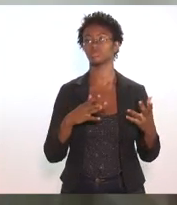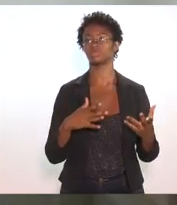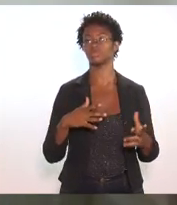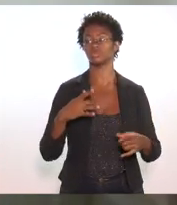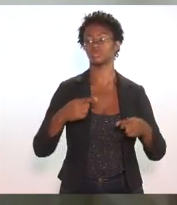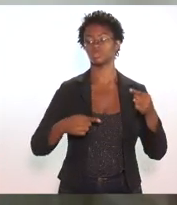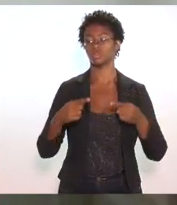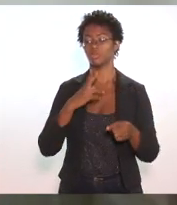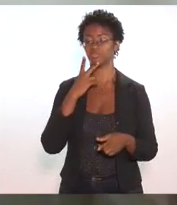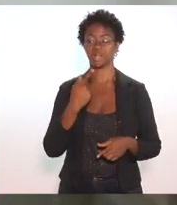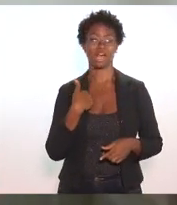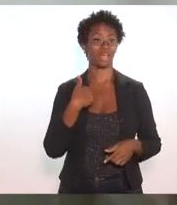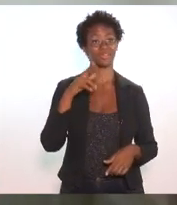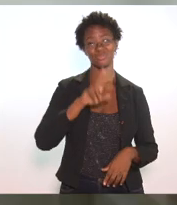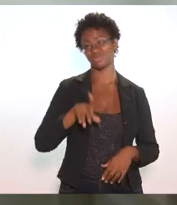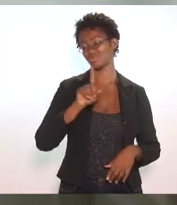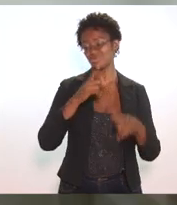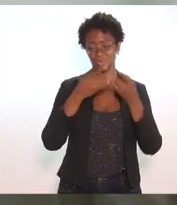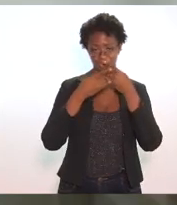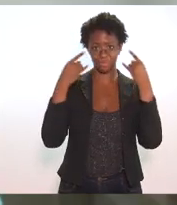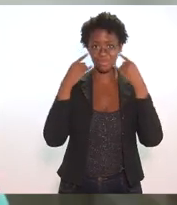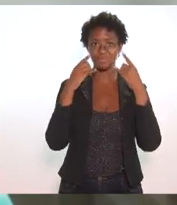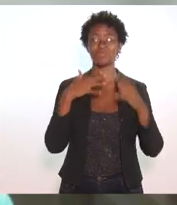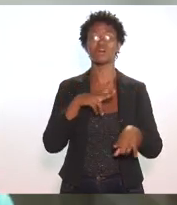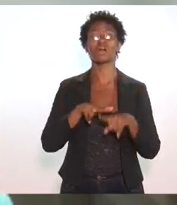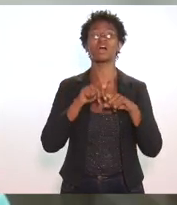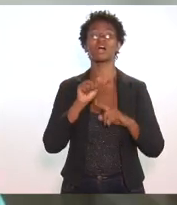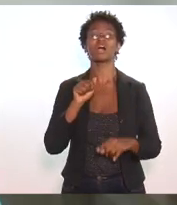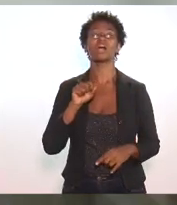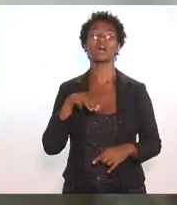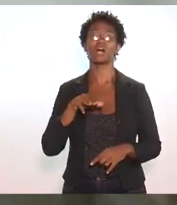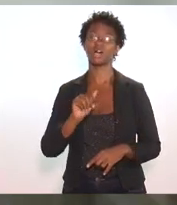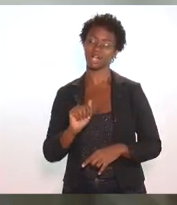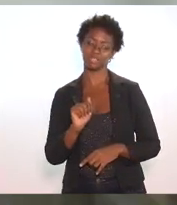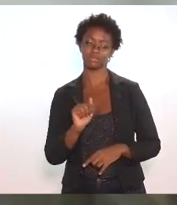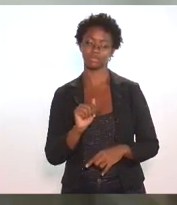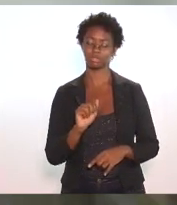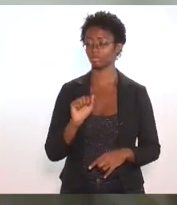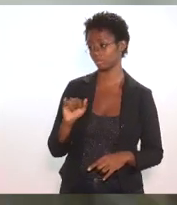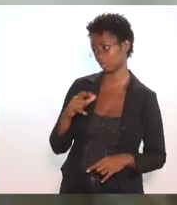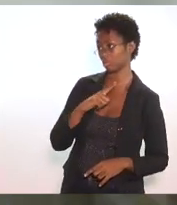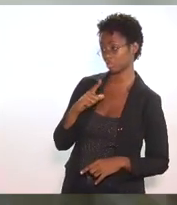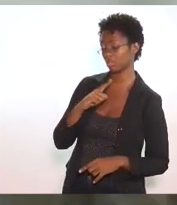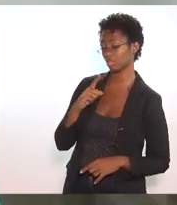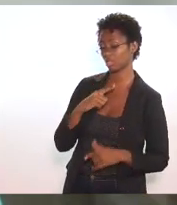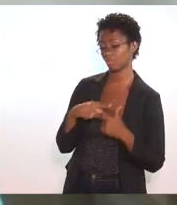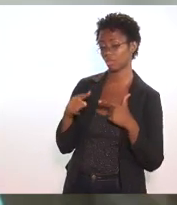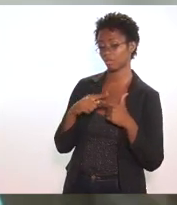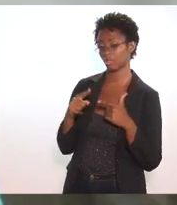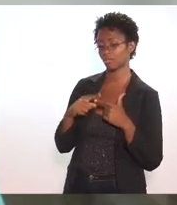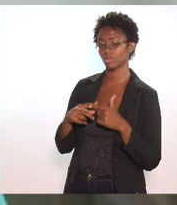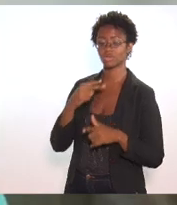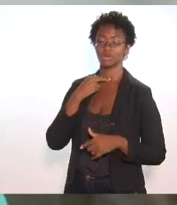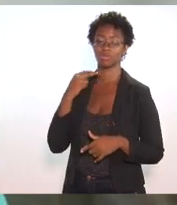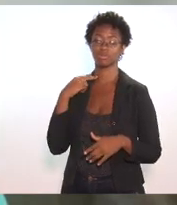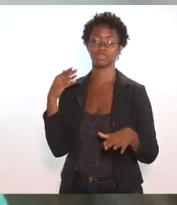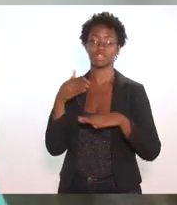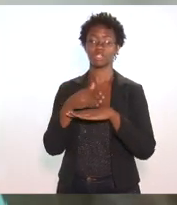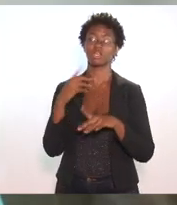não usa máscara porque tem asma. Ora, se tem asma, não devia estar em